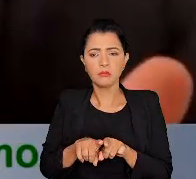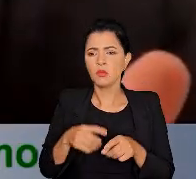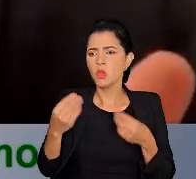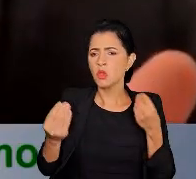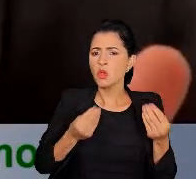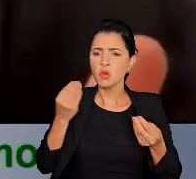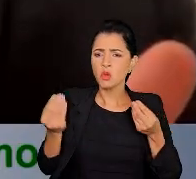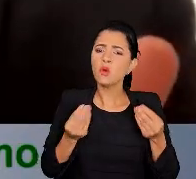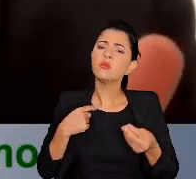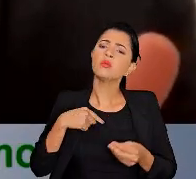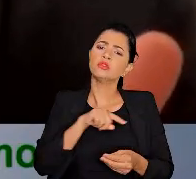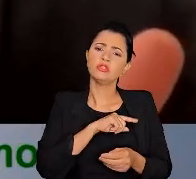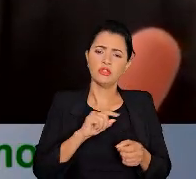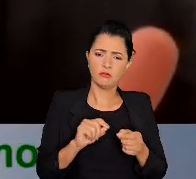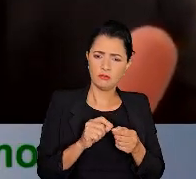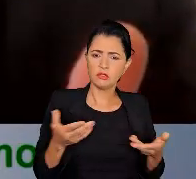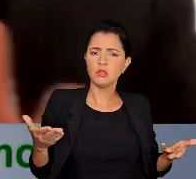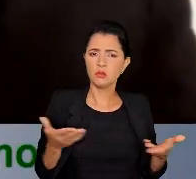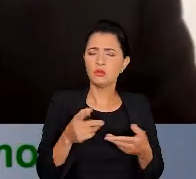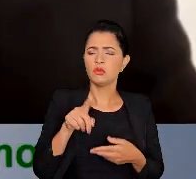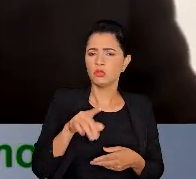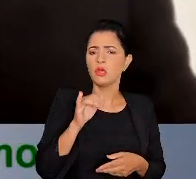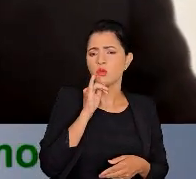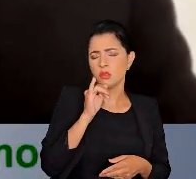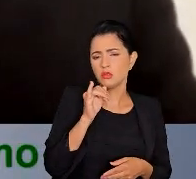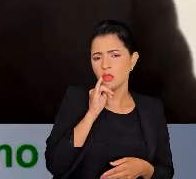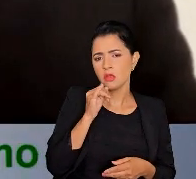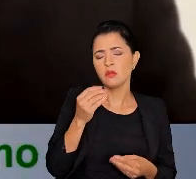o que nós estamos fazendo hoje é um exemplo disso,